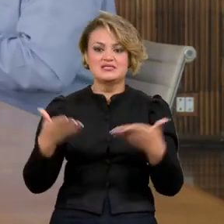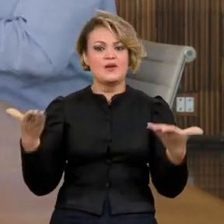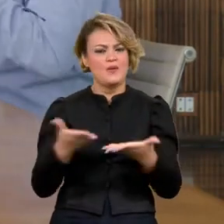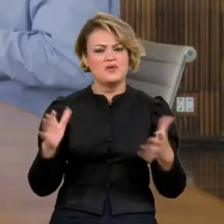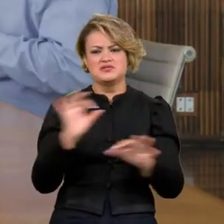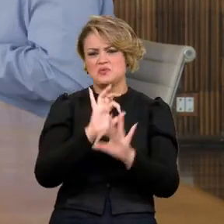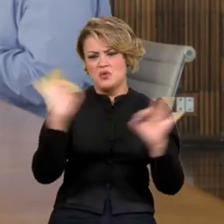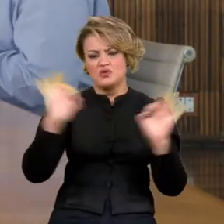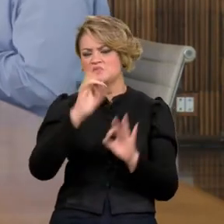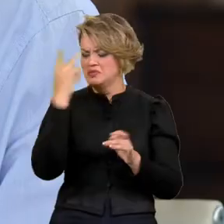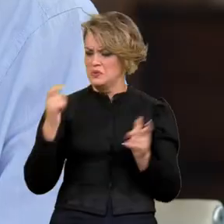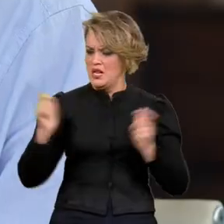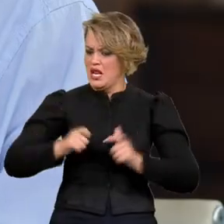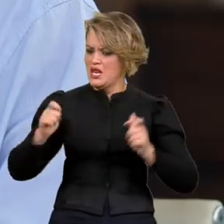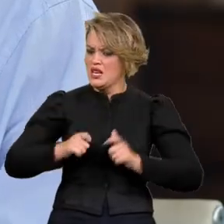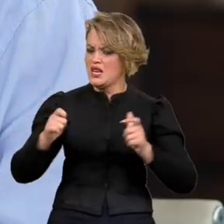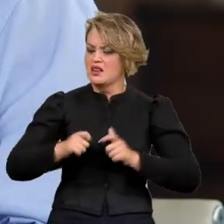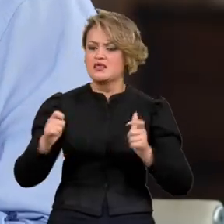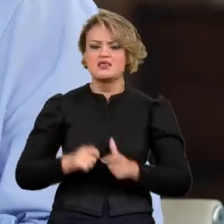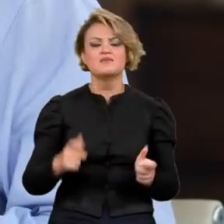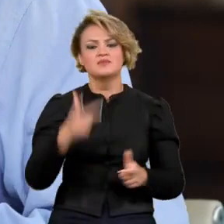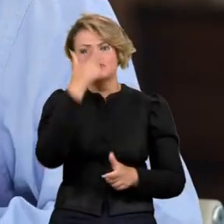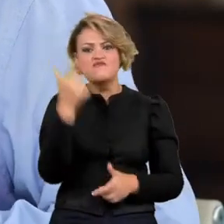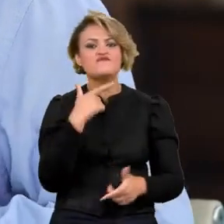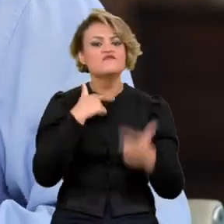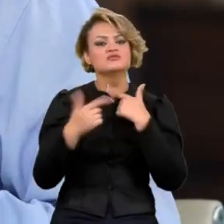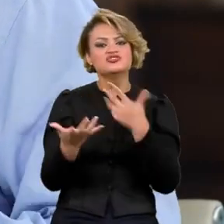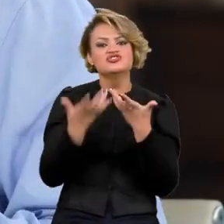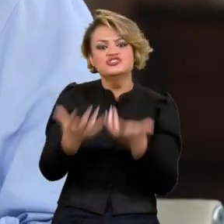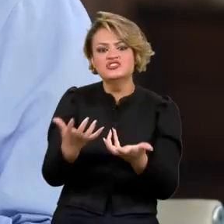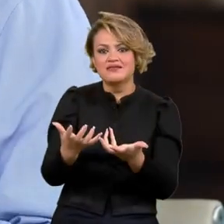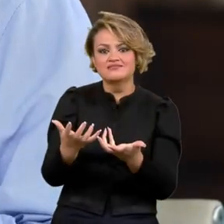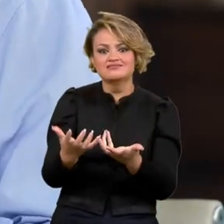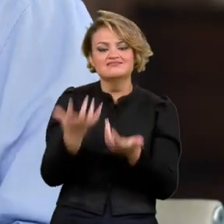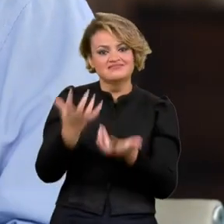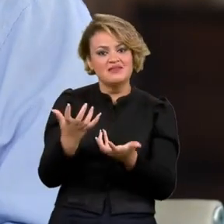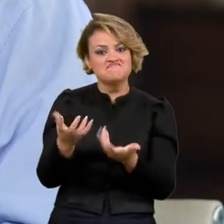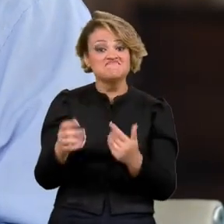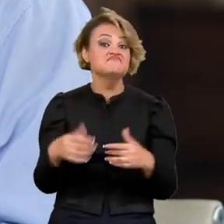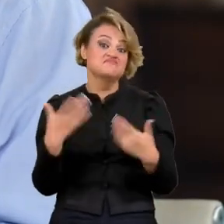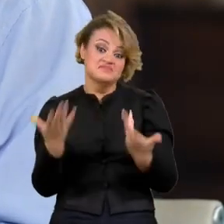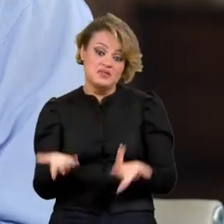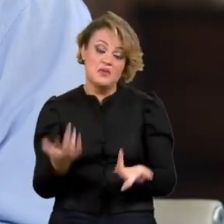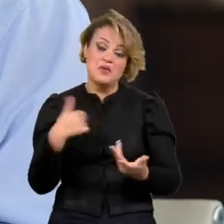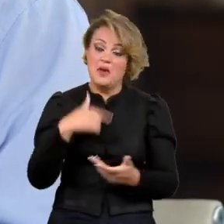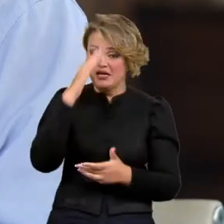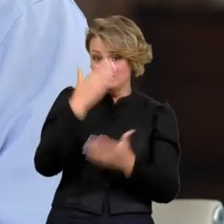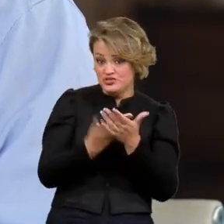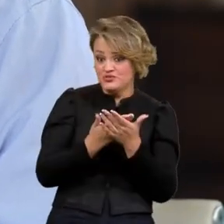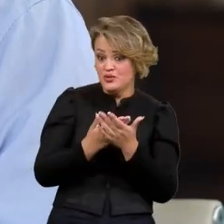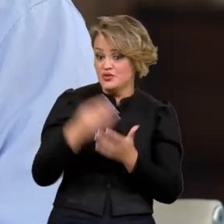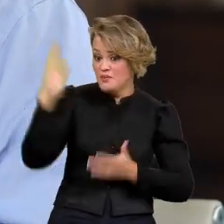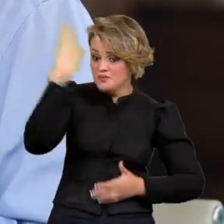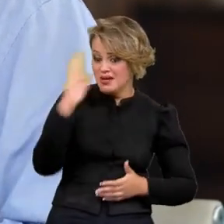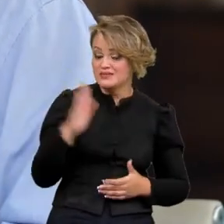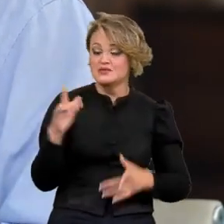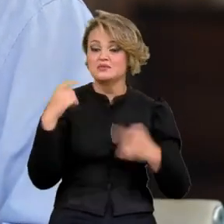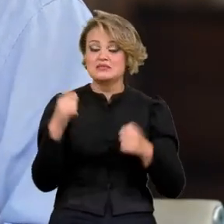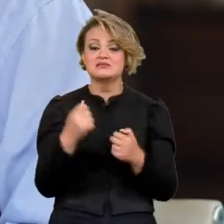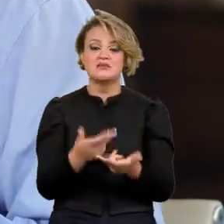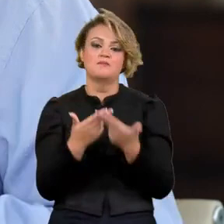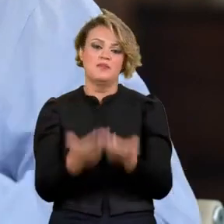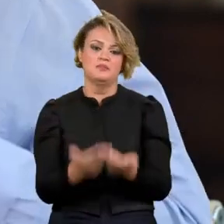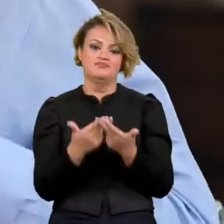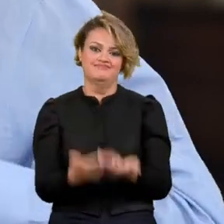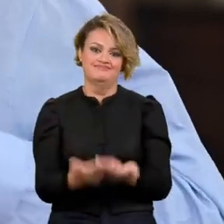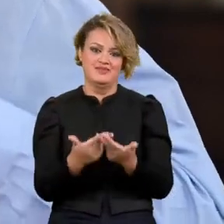com muita vontade mas muita vontade mesmo e eu só acho que o povo brasileiro tem que ter um pouquinho de paciência porque não vai ter fake News no